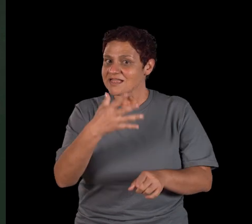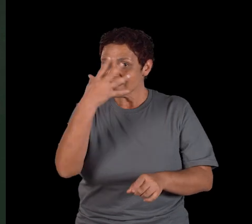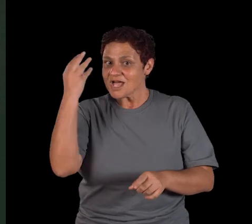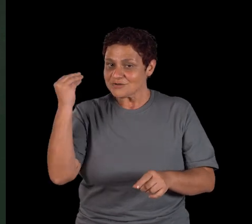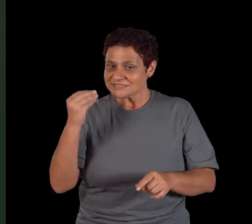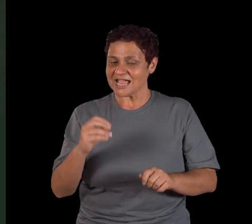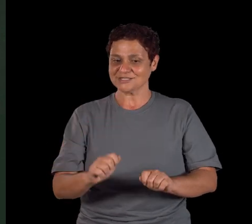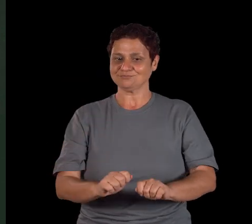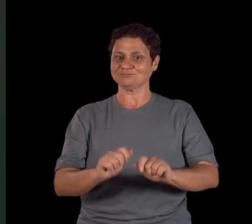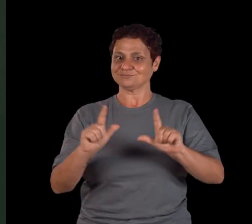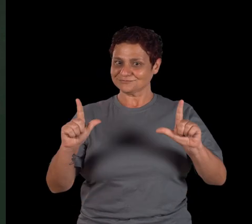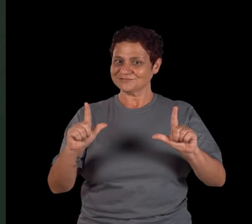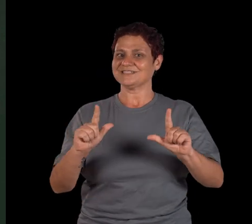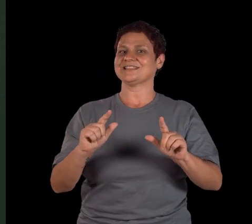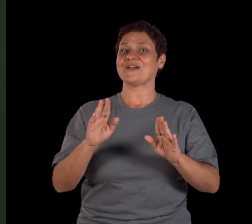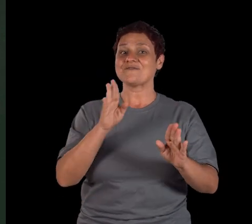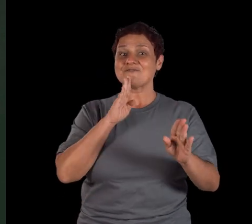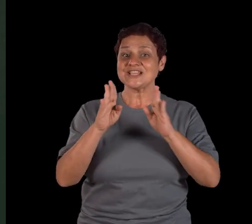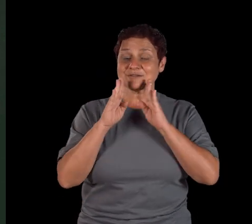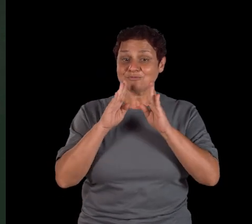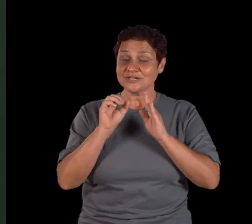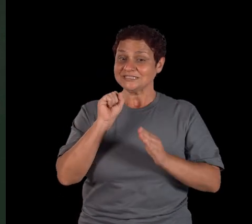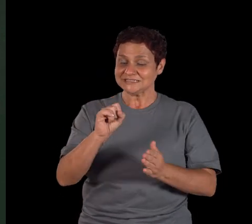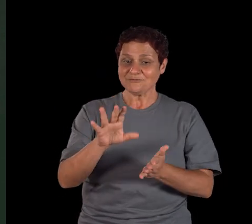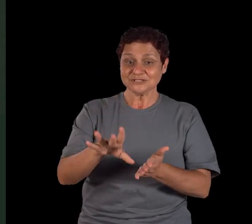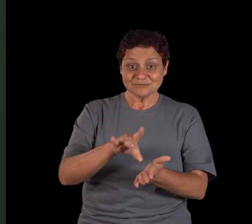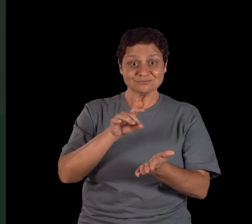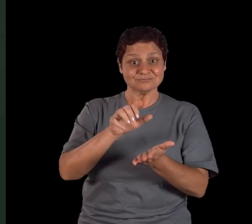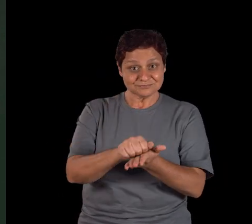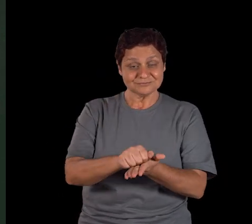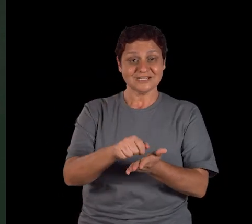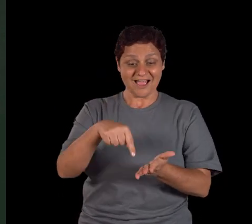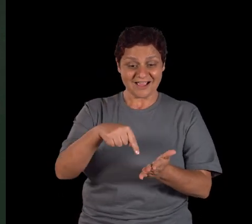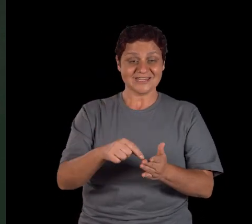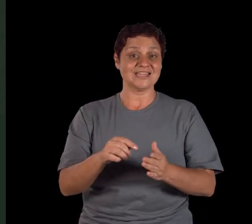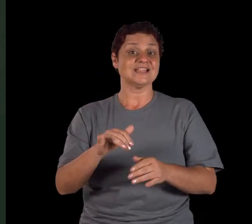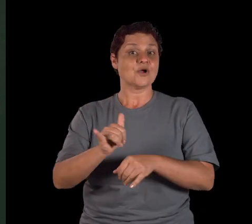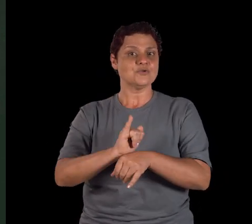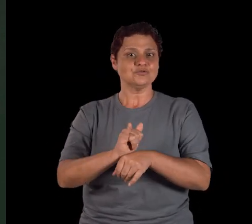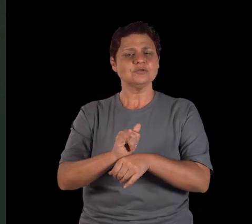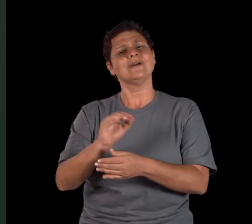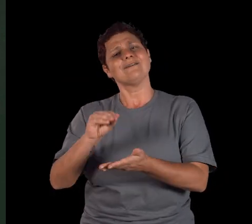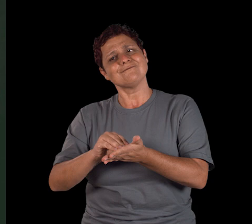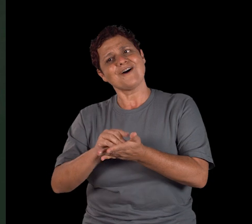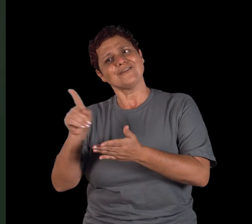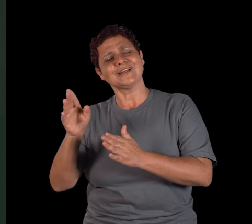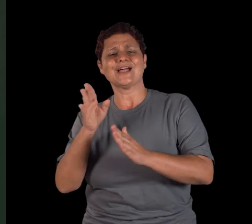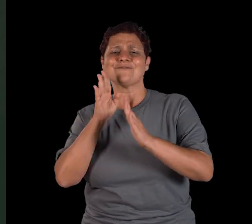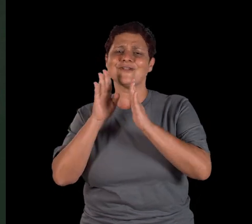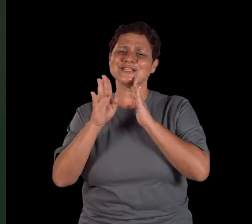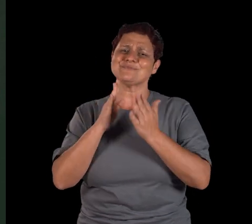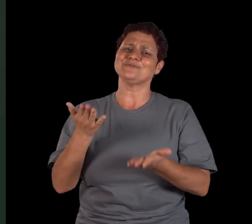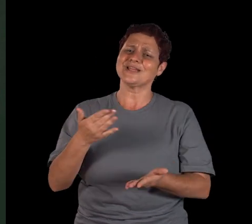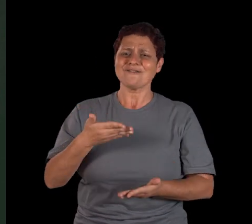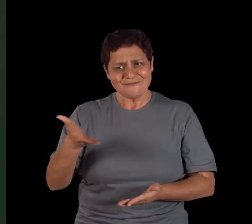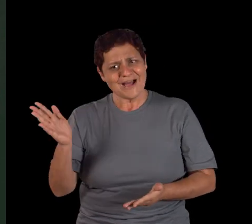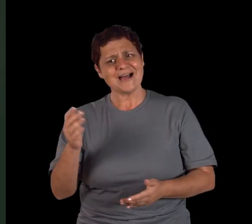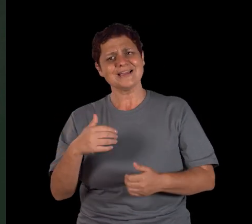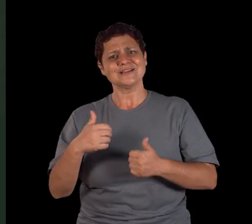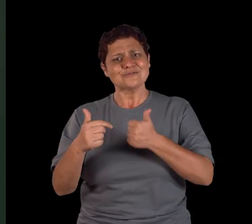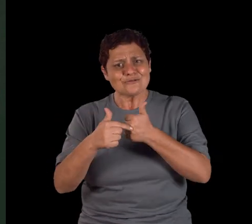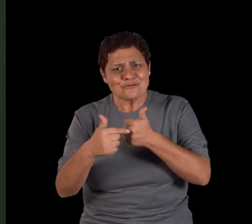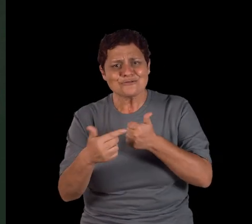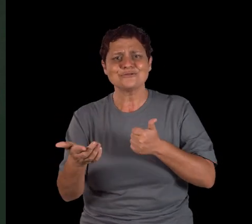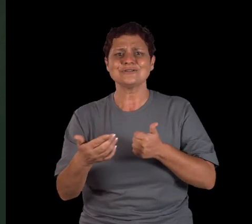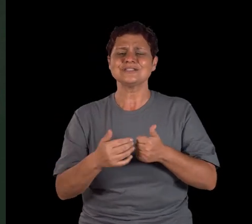da fanpage no Facebook. Se você tá aqui, é inscrito aqui no canal no YouTube e não foi lá no Facebook, pô, cara, vai lá, dá um curtir,